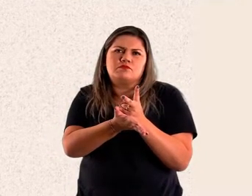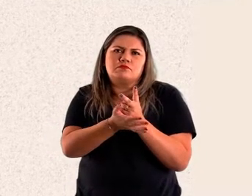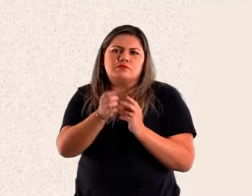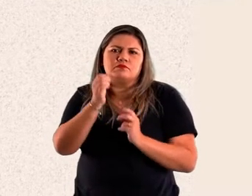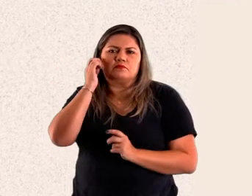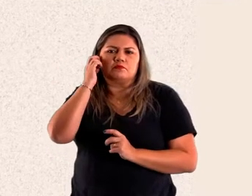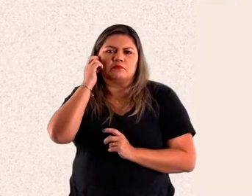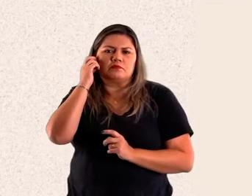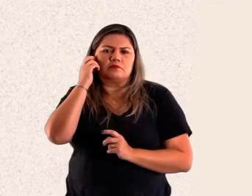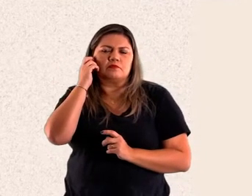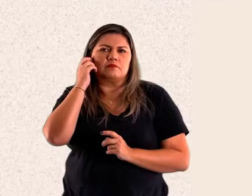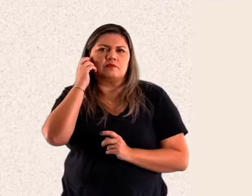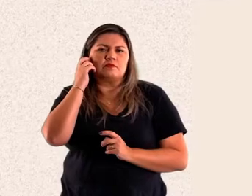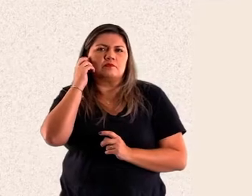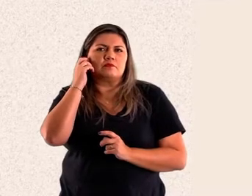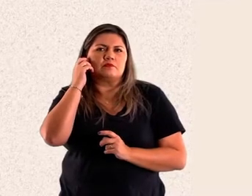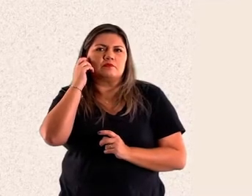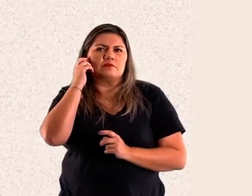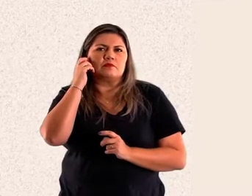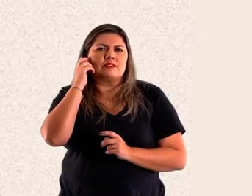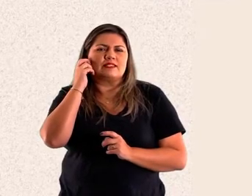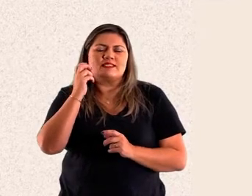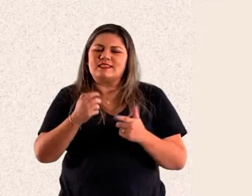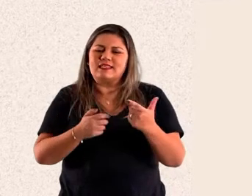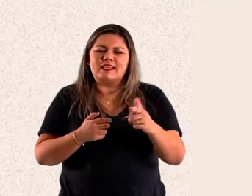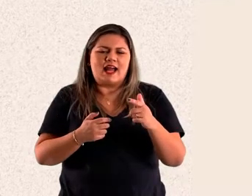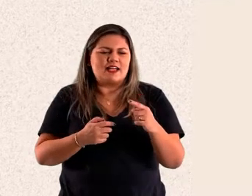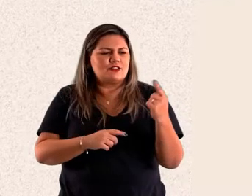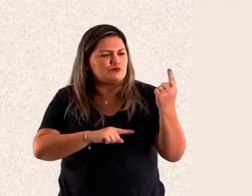e nada existe de forma autônoma